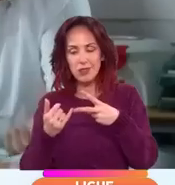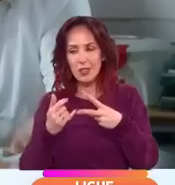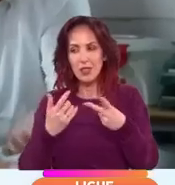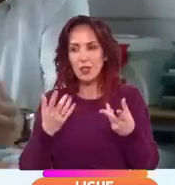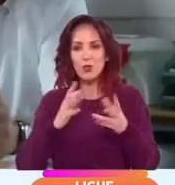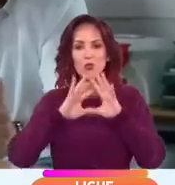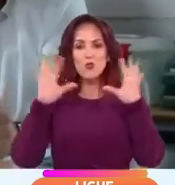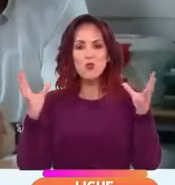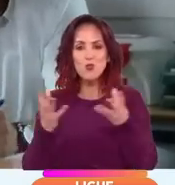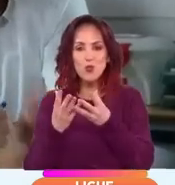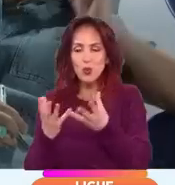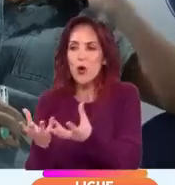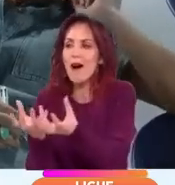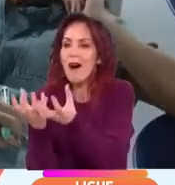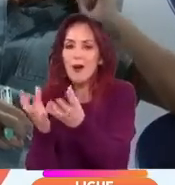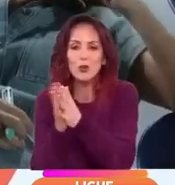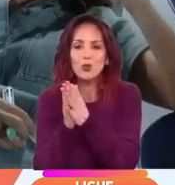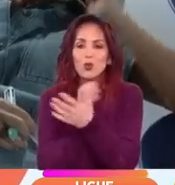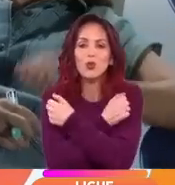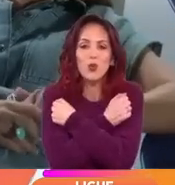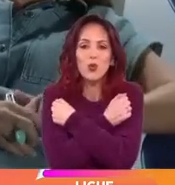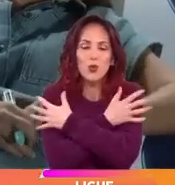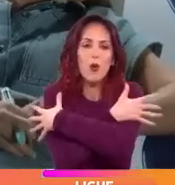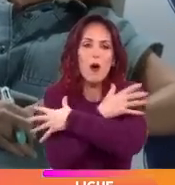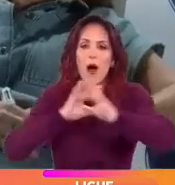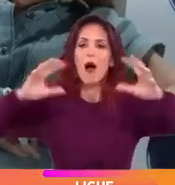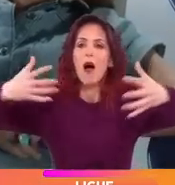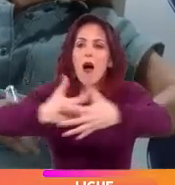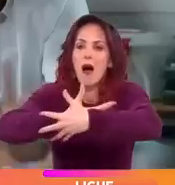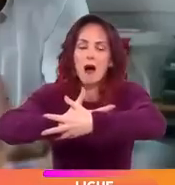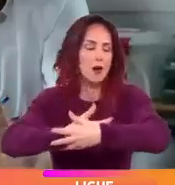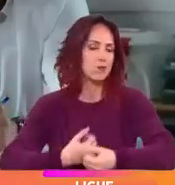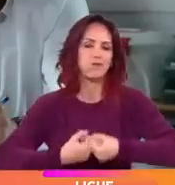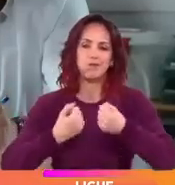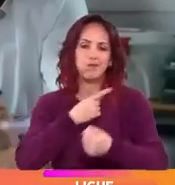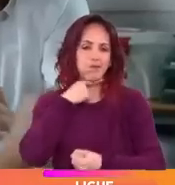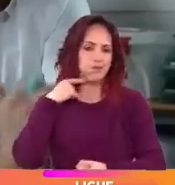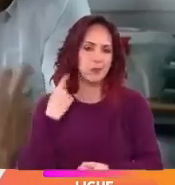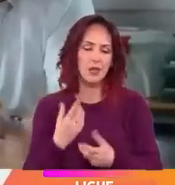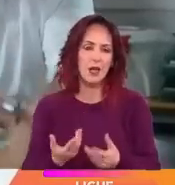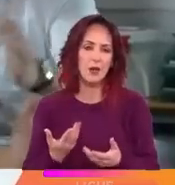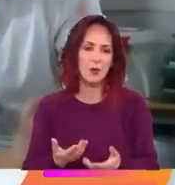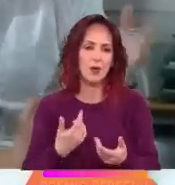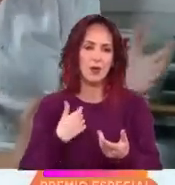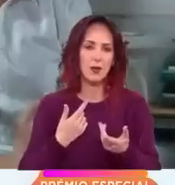mundo com eu achava que conseguia abraçar o mundo com os dois braços, mas não dá. Não dá. Claro. Para. E acho que neste momento